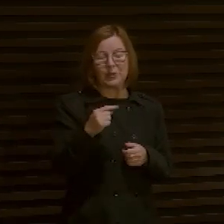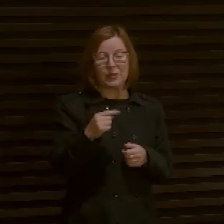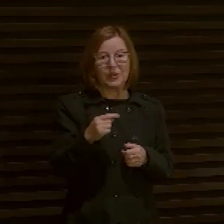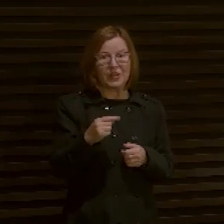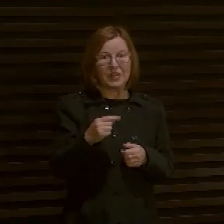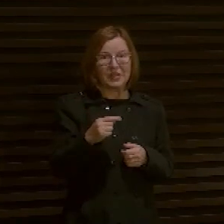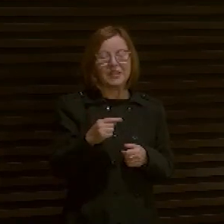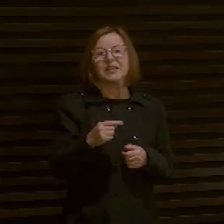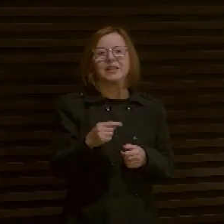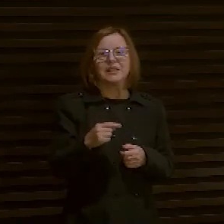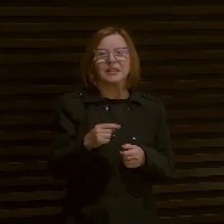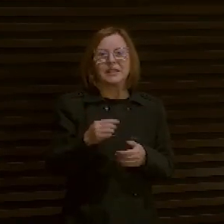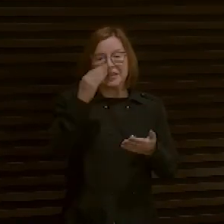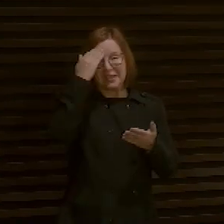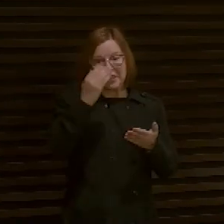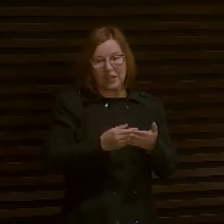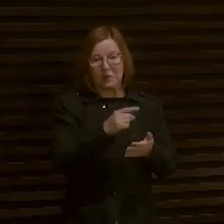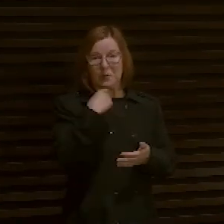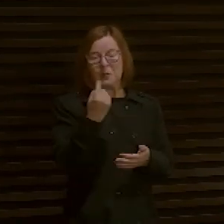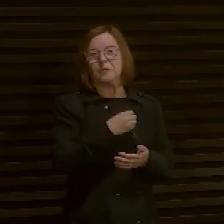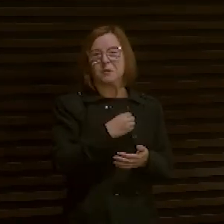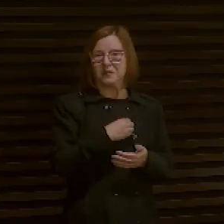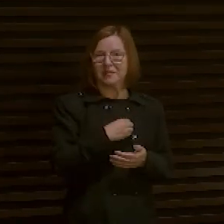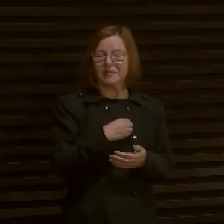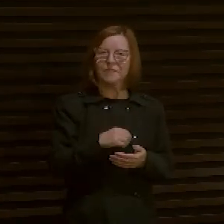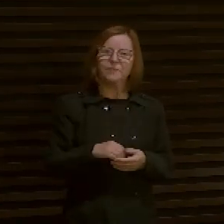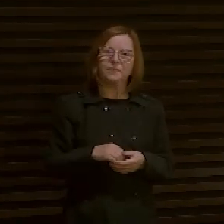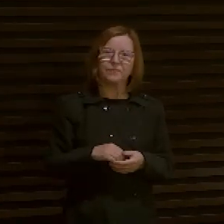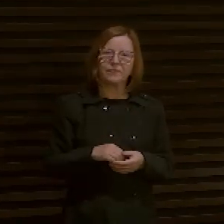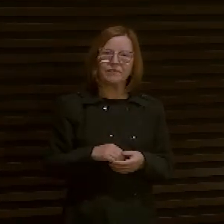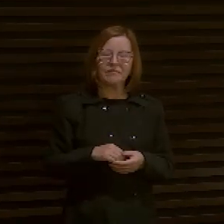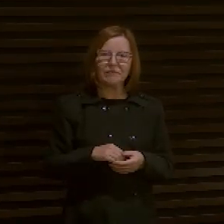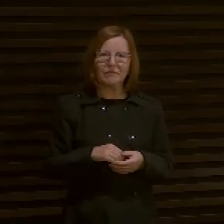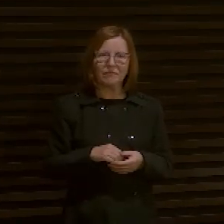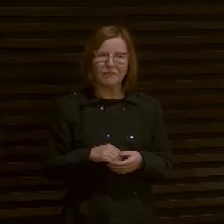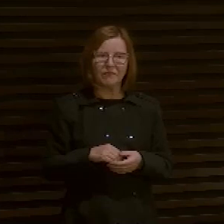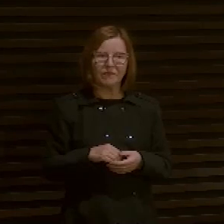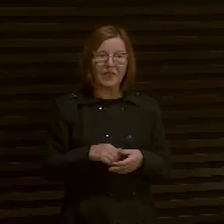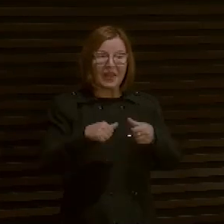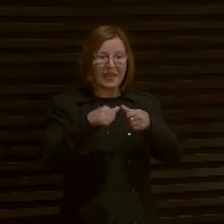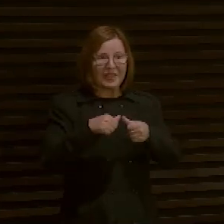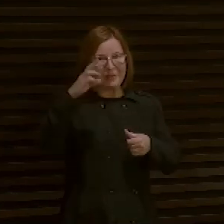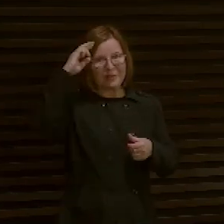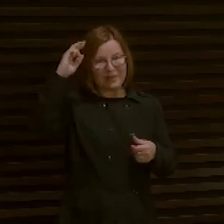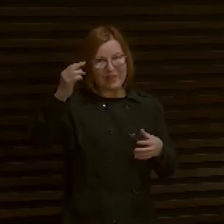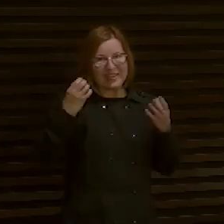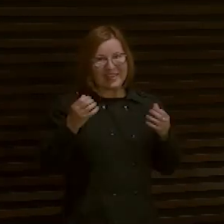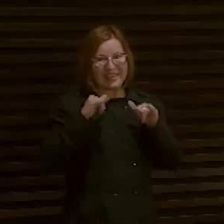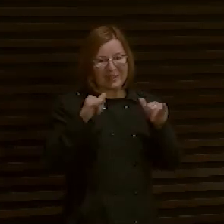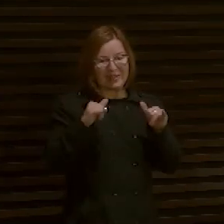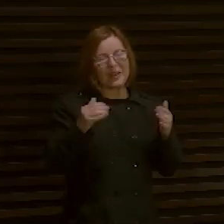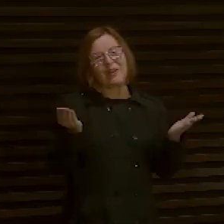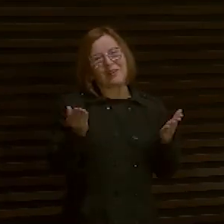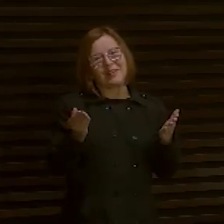ela vem e nos convence a nós pregarmos o Evangelho com mais ousadia. E é isso que eu creio que o Senhor tem nos tratado hoje. Para